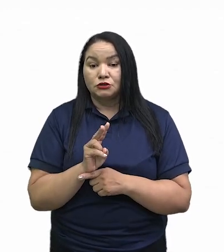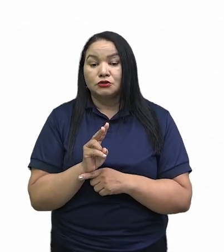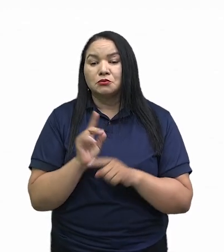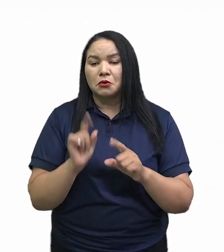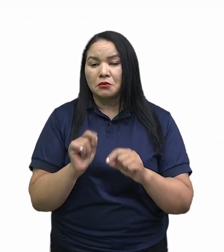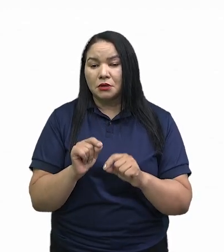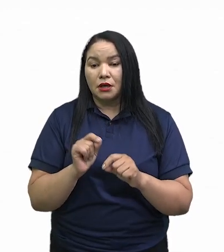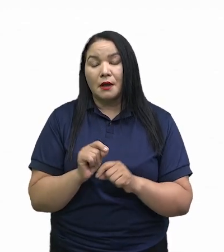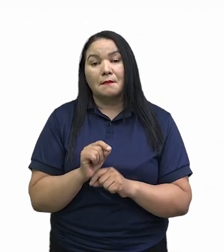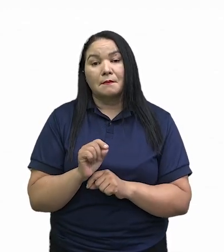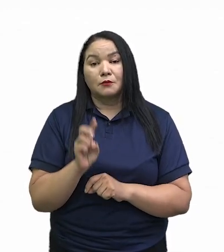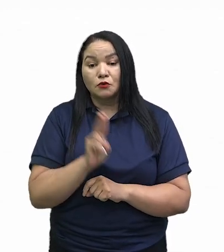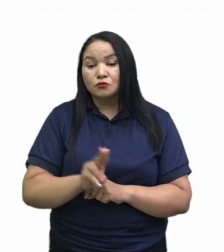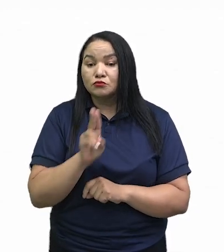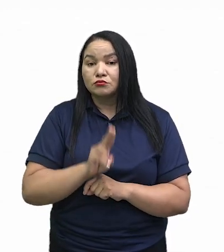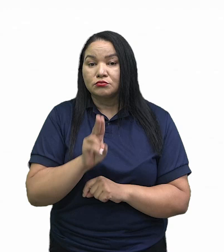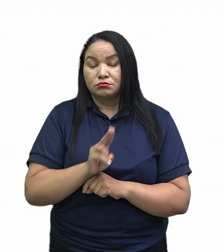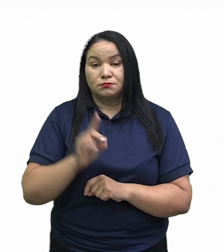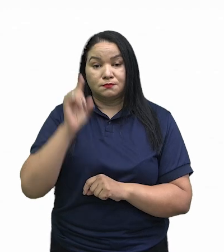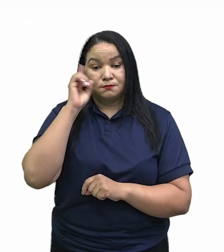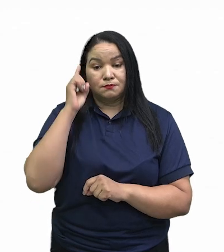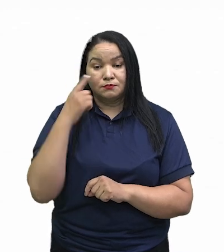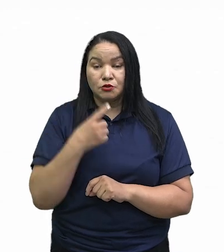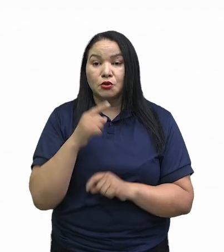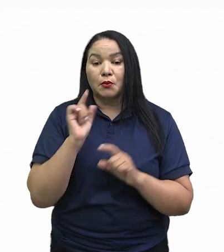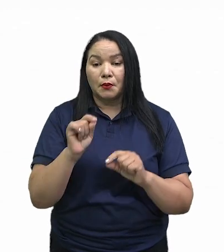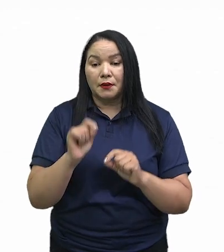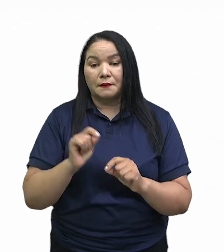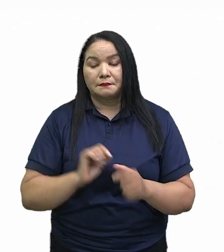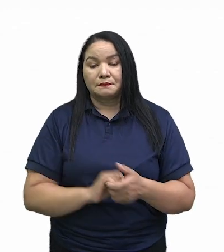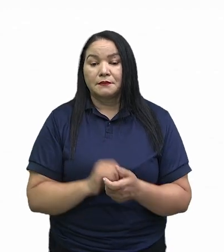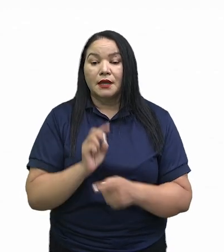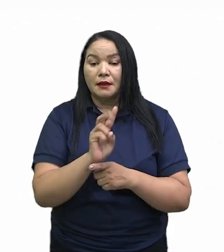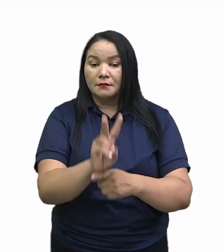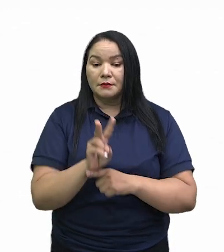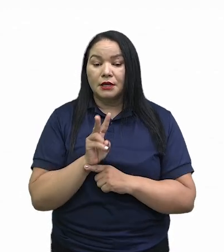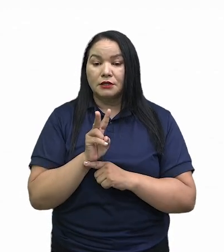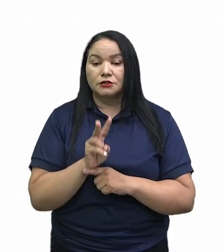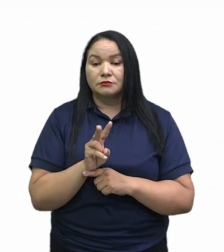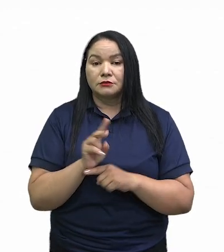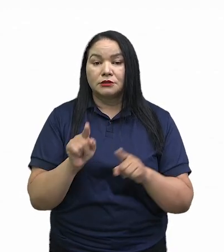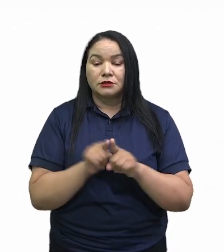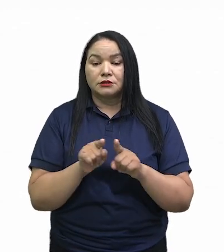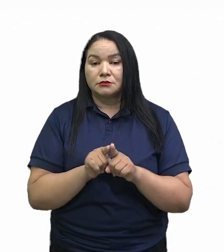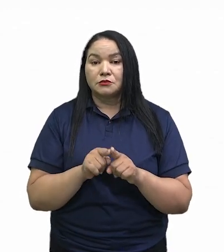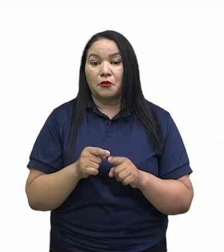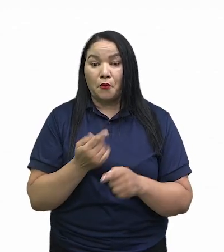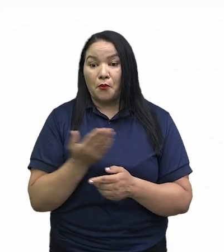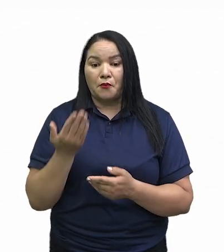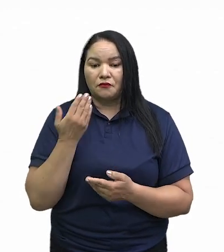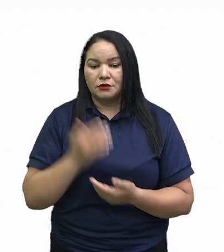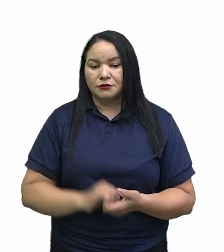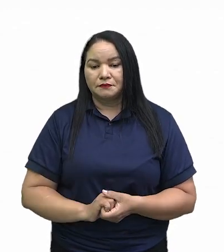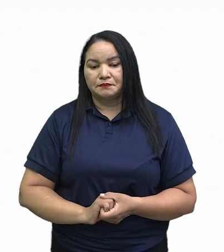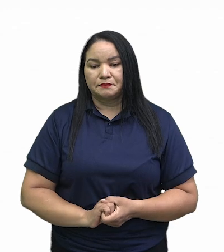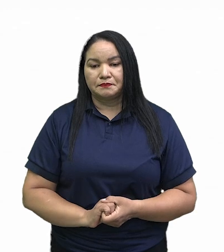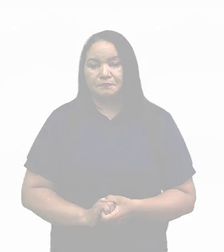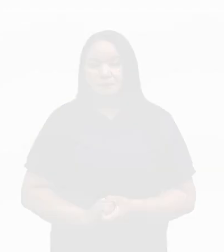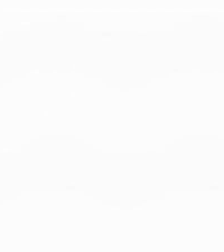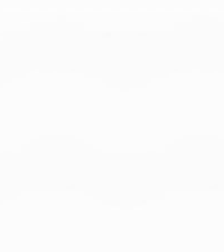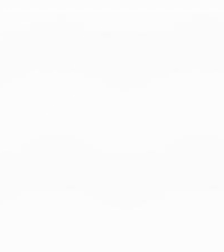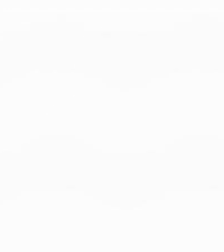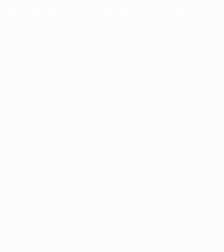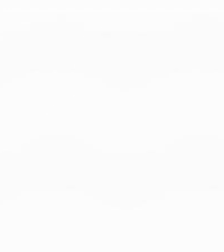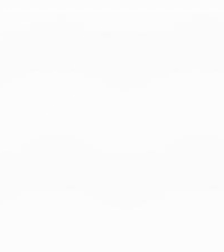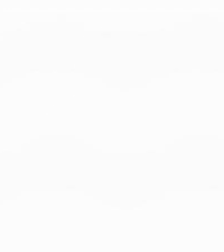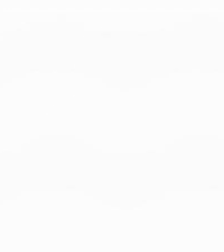aí úteis no nosso dia a dia, se trata ali de empréstimos e financiamentos. O